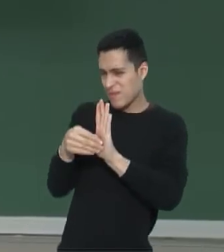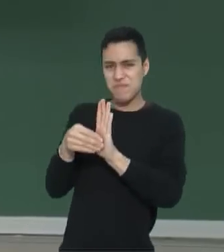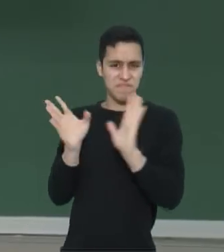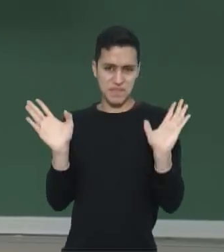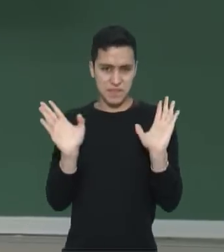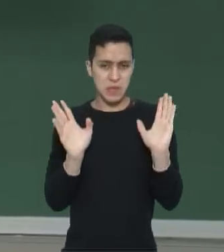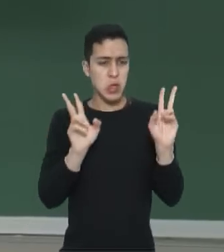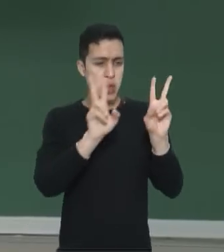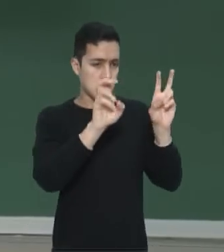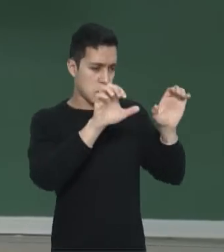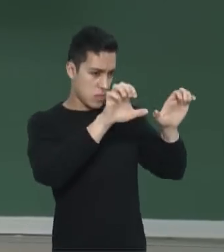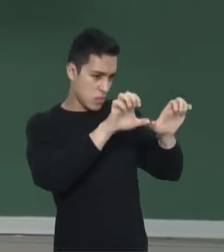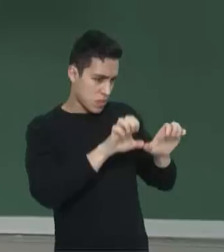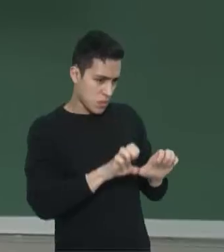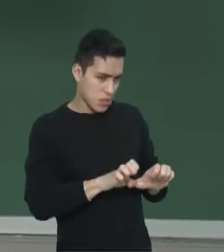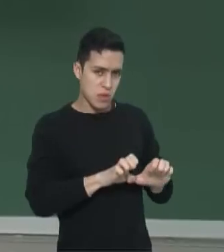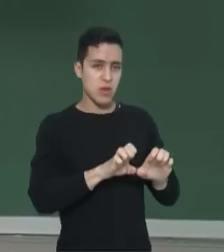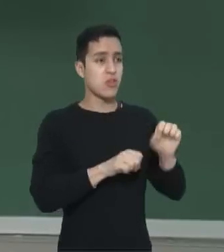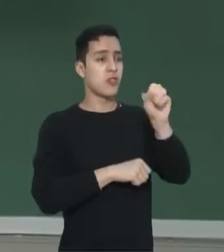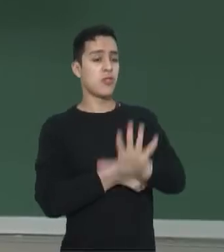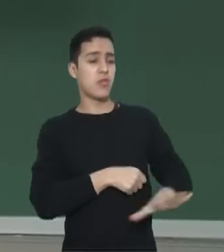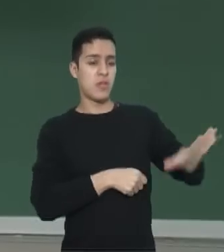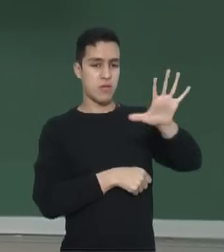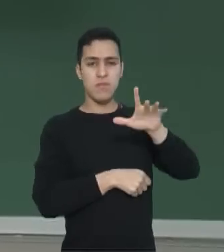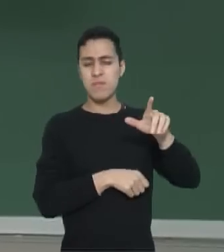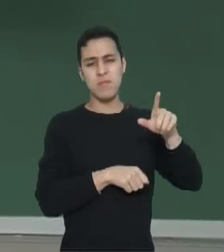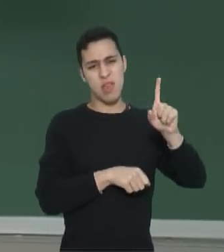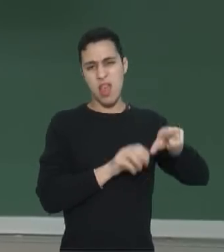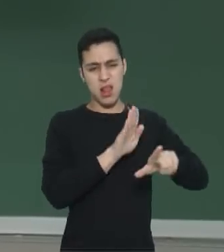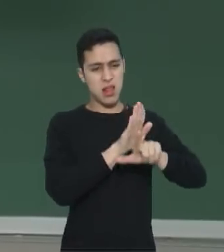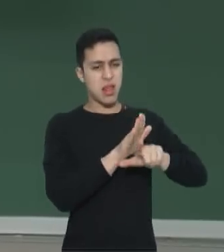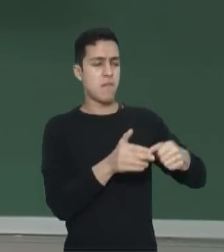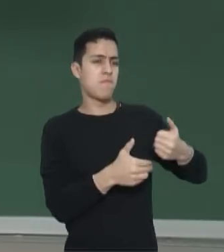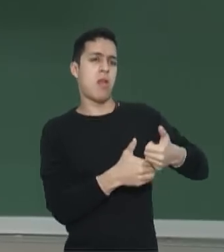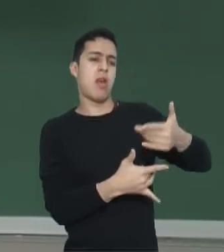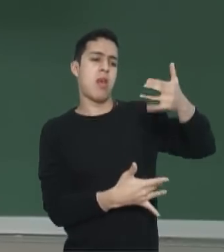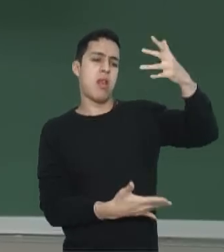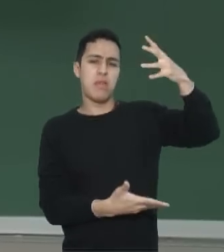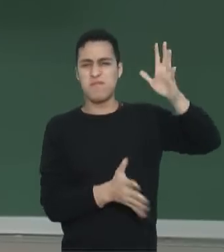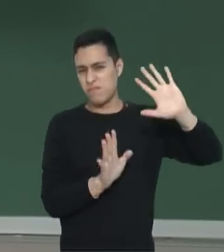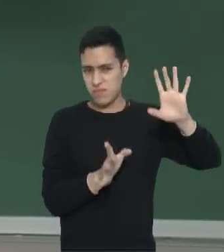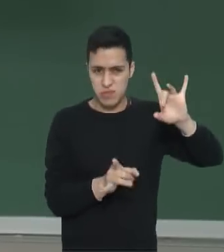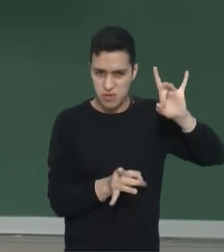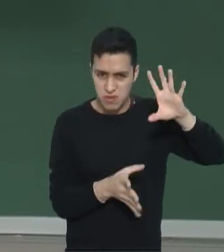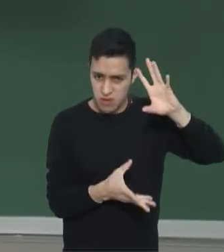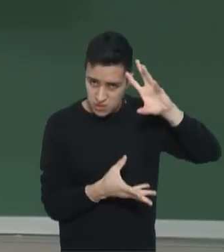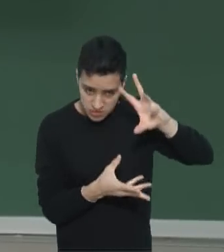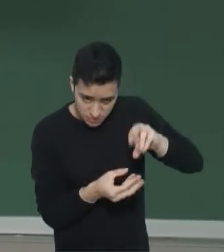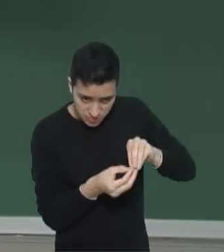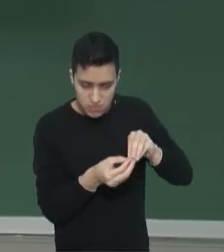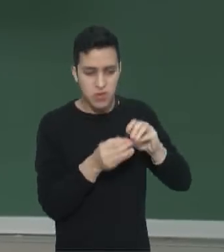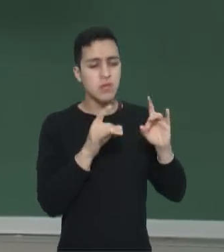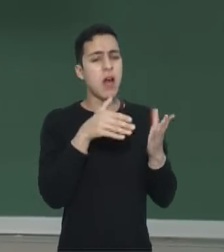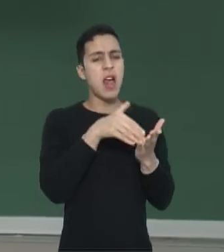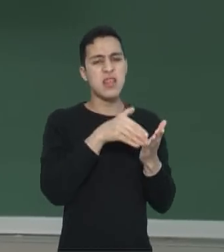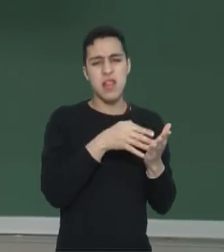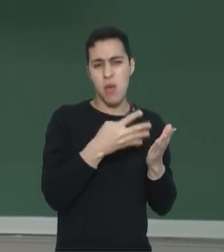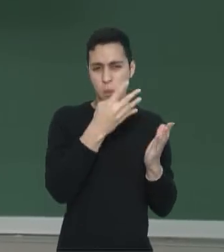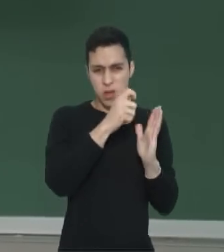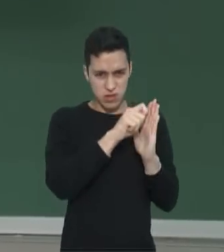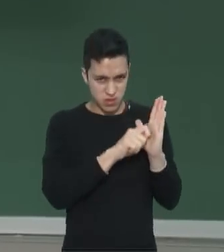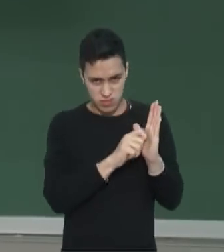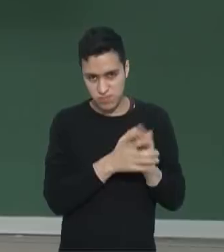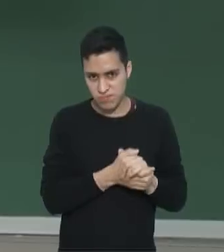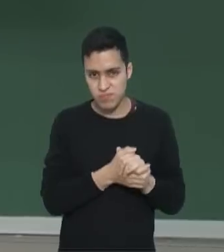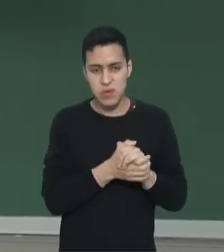questão da estrutura geral, é uma lei muito extensa. Vimos até o artigo 4º, fizemos